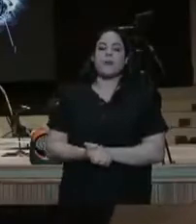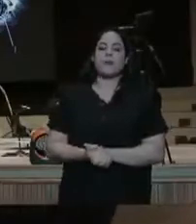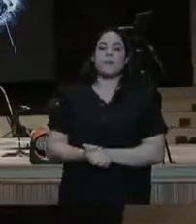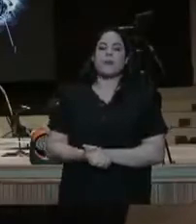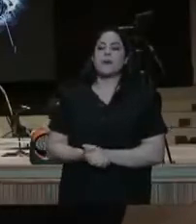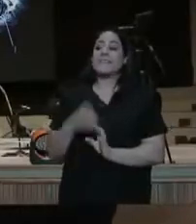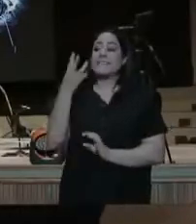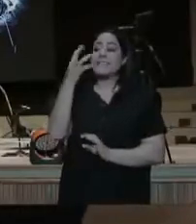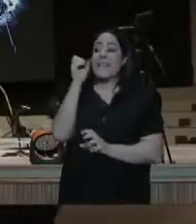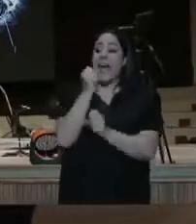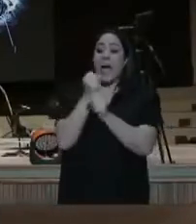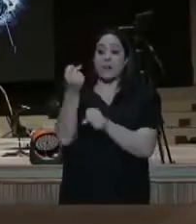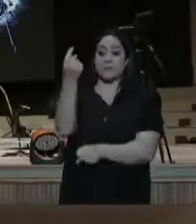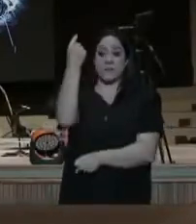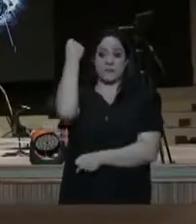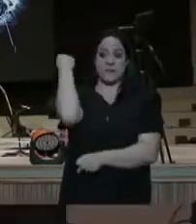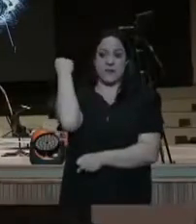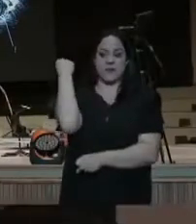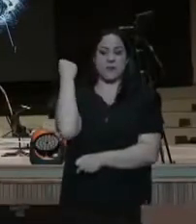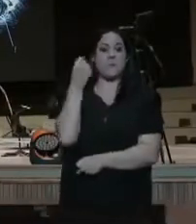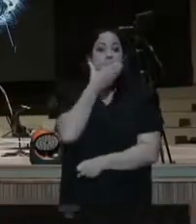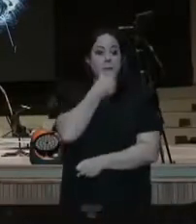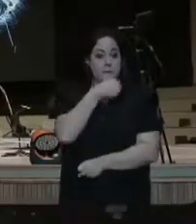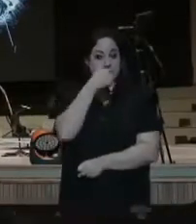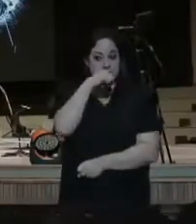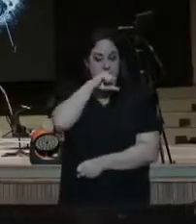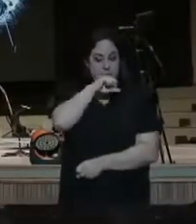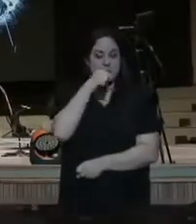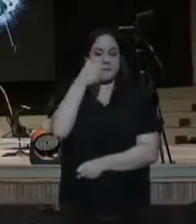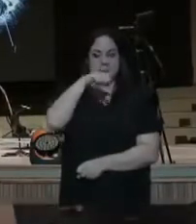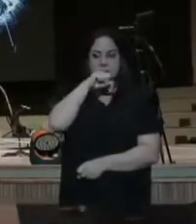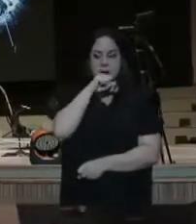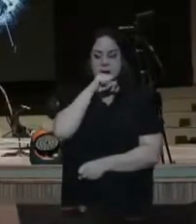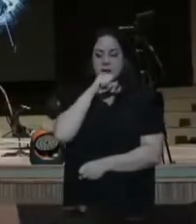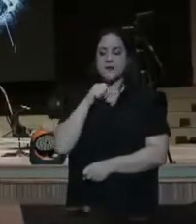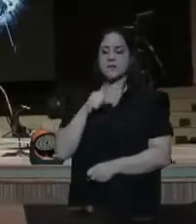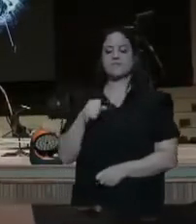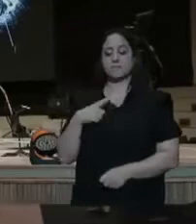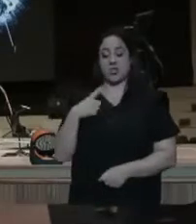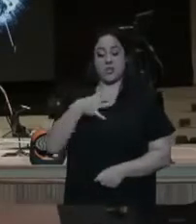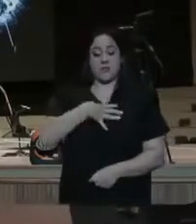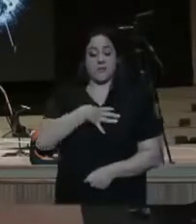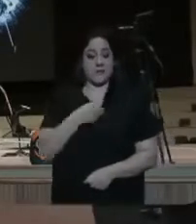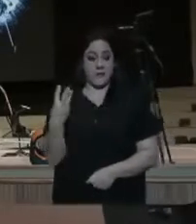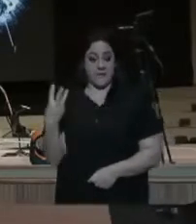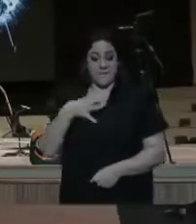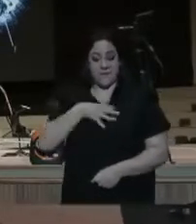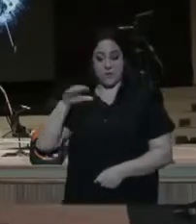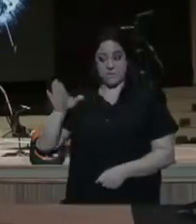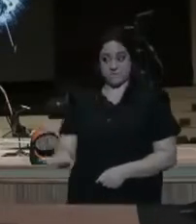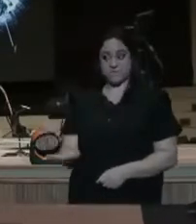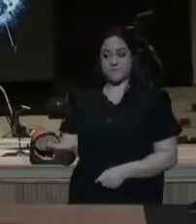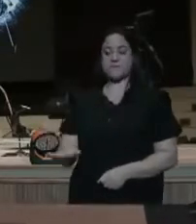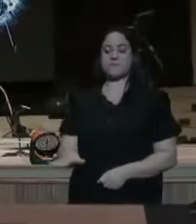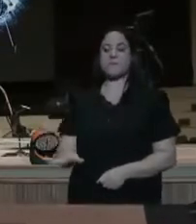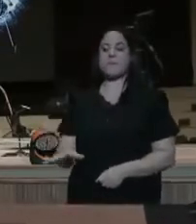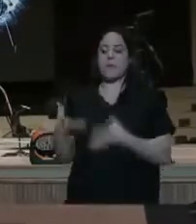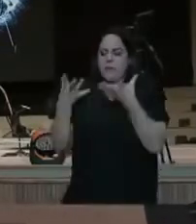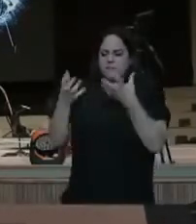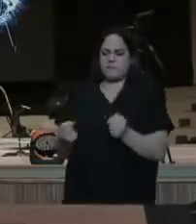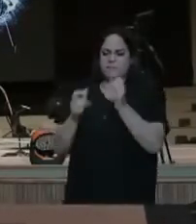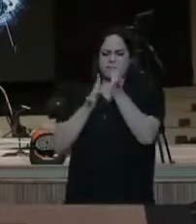30 anos atrás três filhos pequenos em são paulo e voltaram para são luís